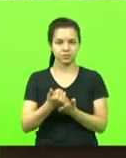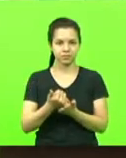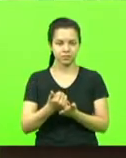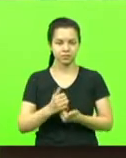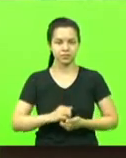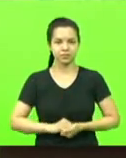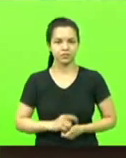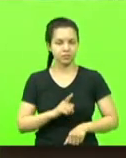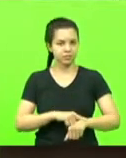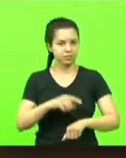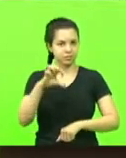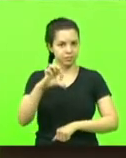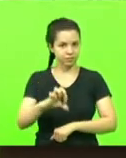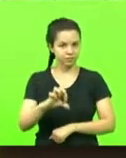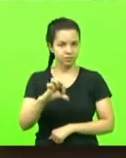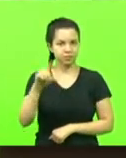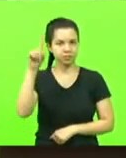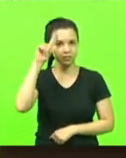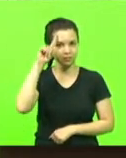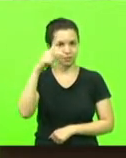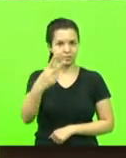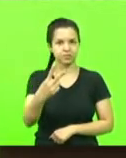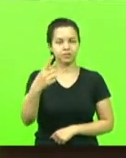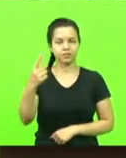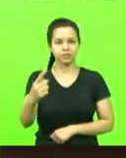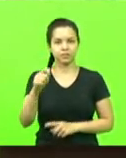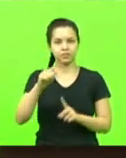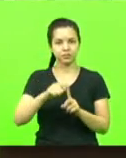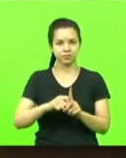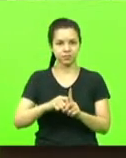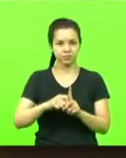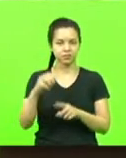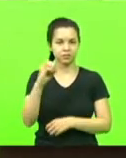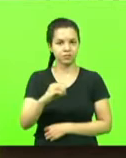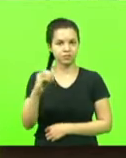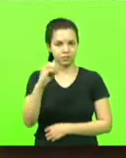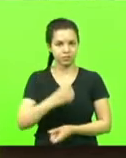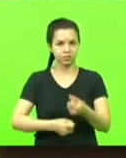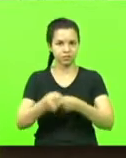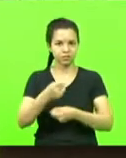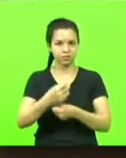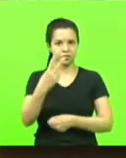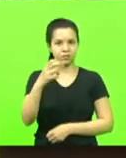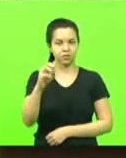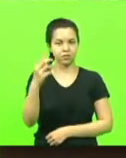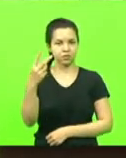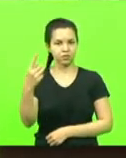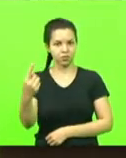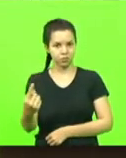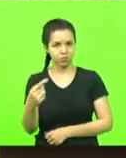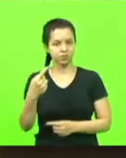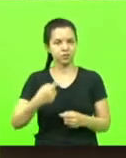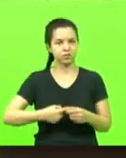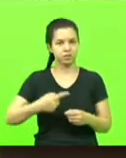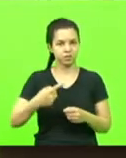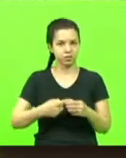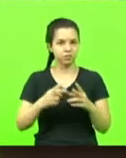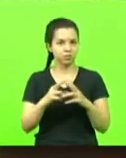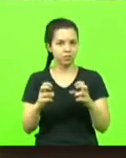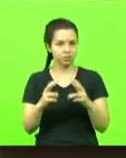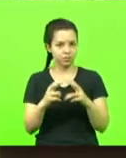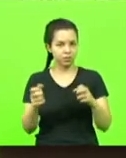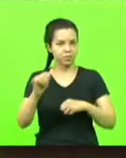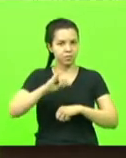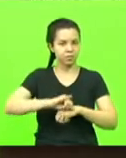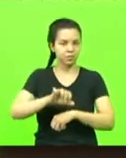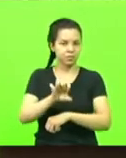Às 9 horas do dia 21 do mês de outubro do ano de 2021, nesta cidade de Florianópolis, capital